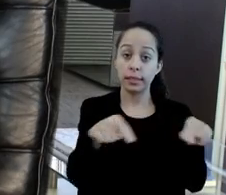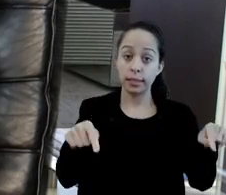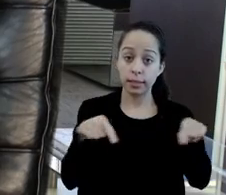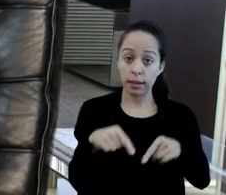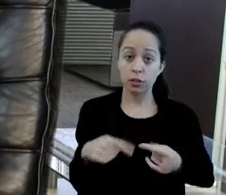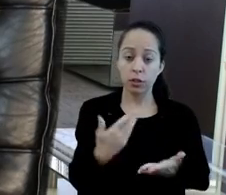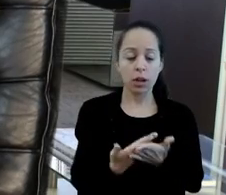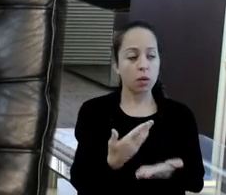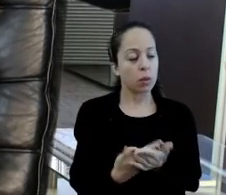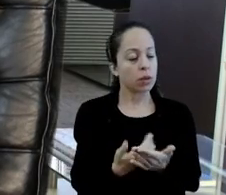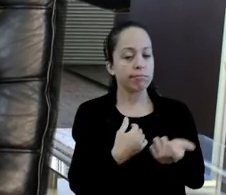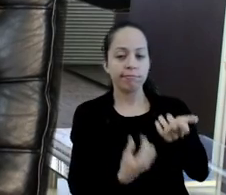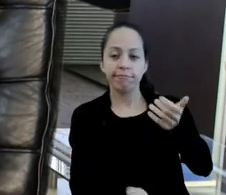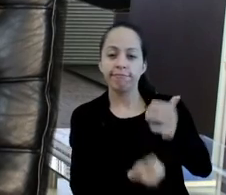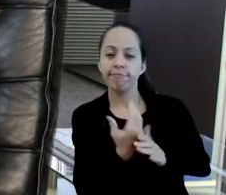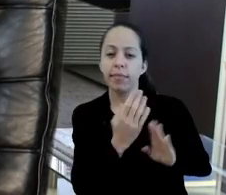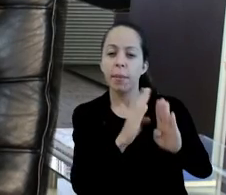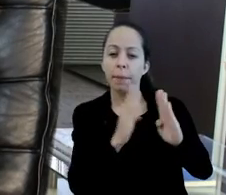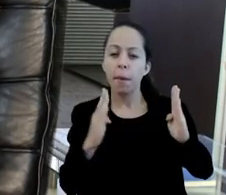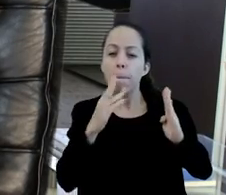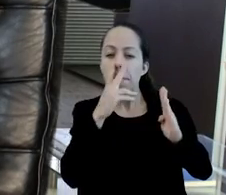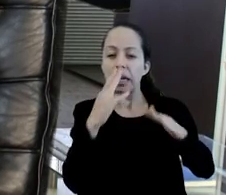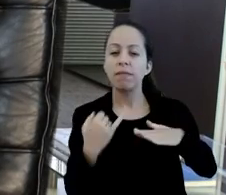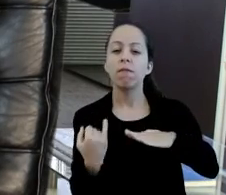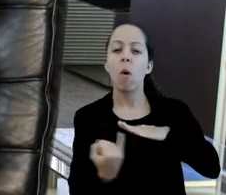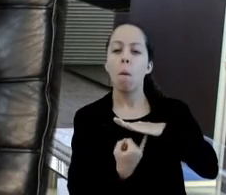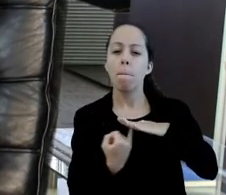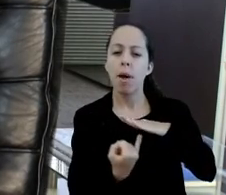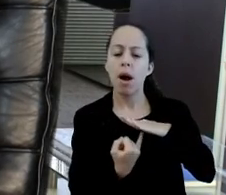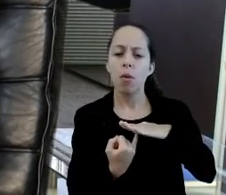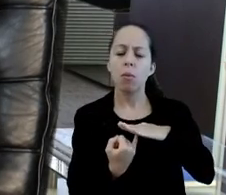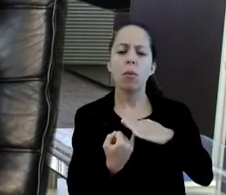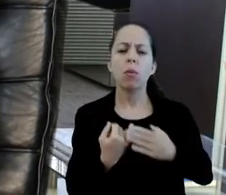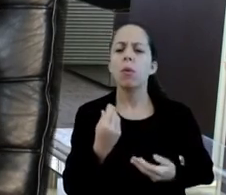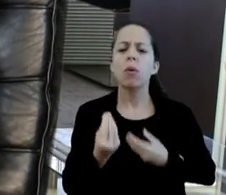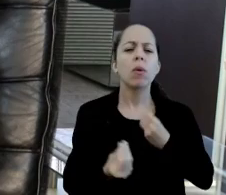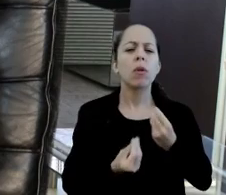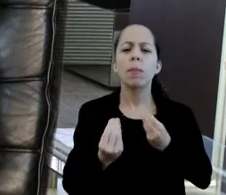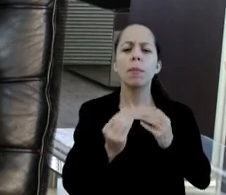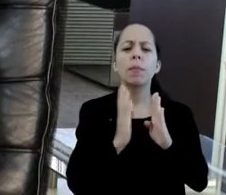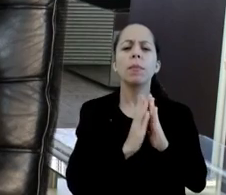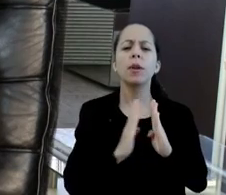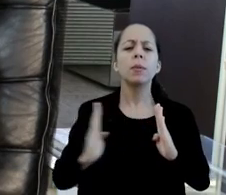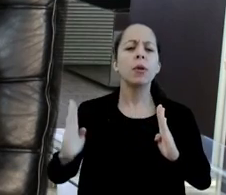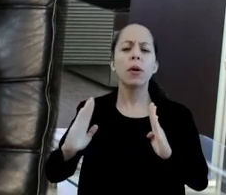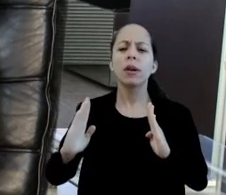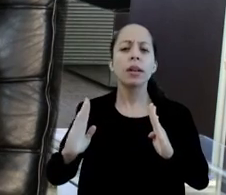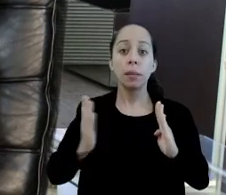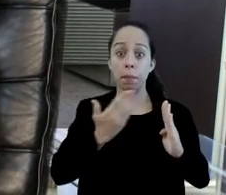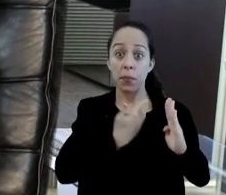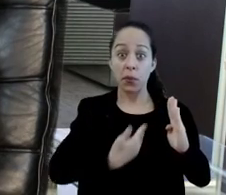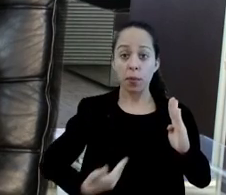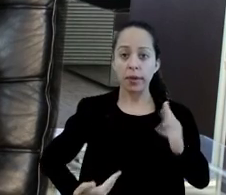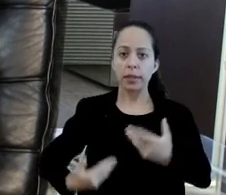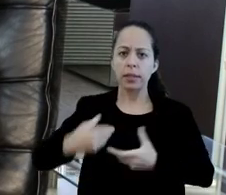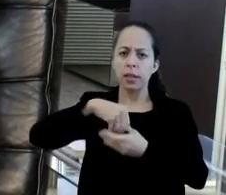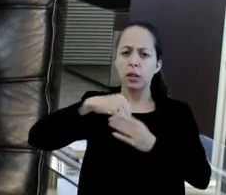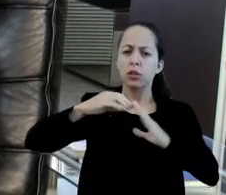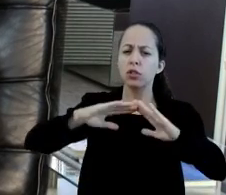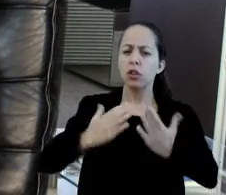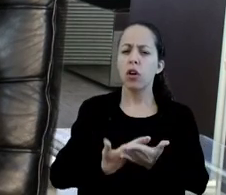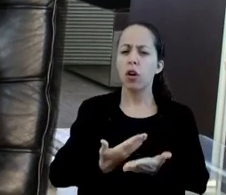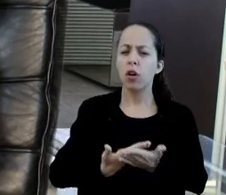meio irregular, né? Como que eu punho uma biblioteca pública dentro de uma escola? Mas durante 11 anos